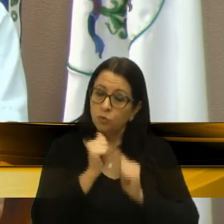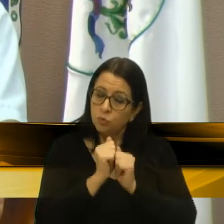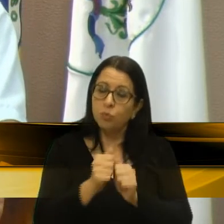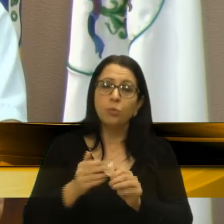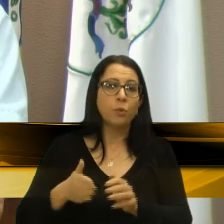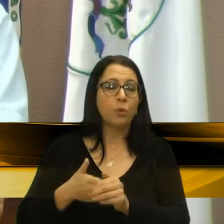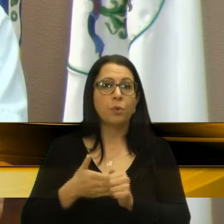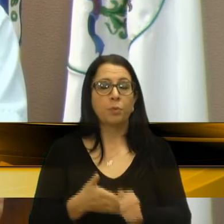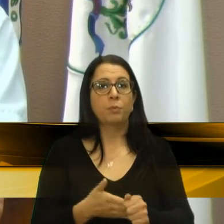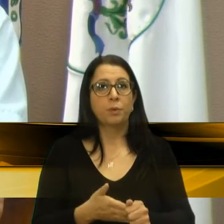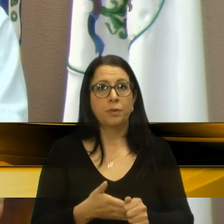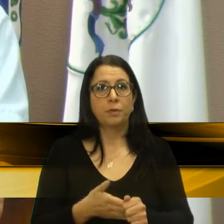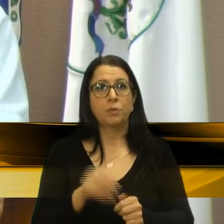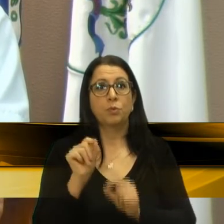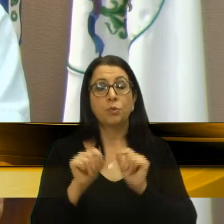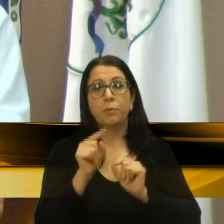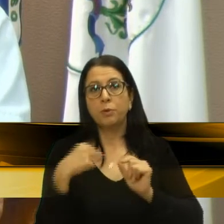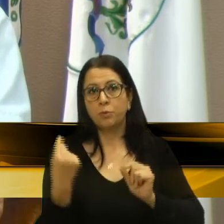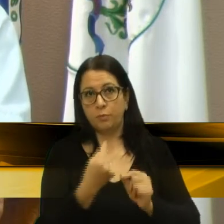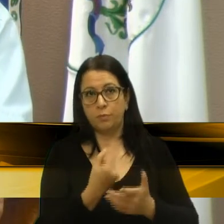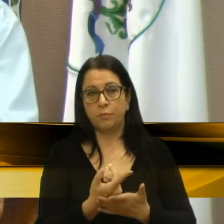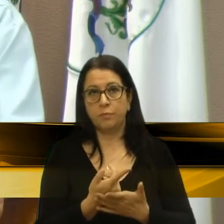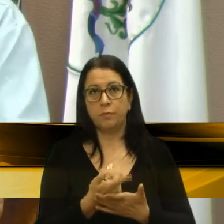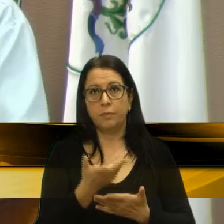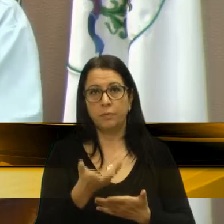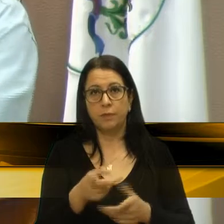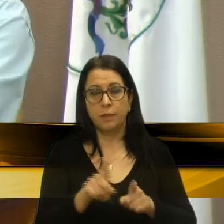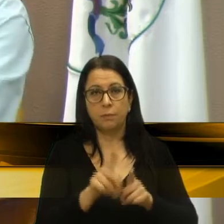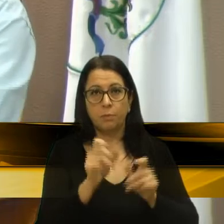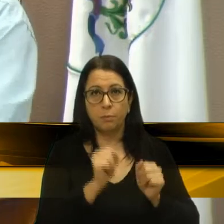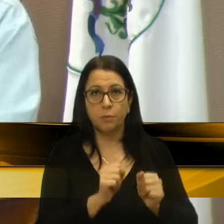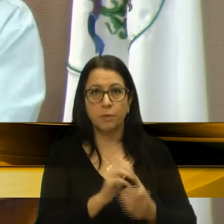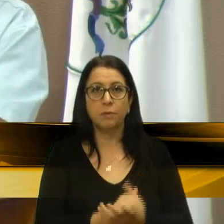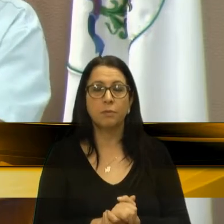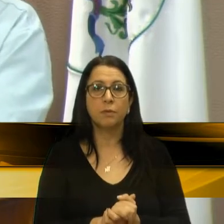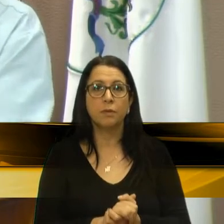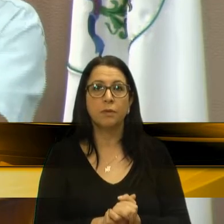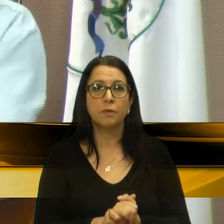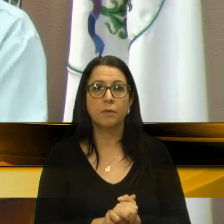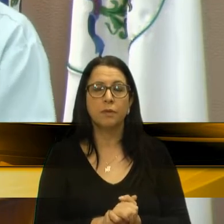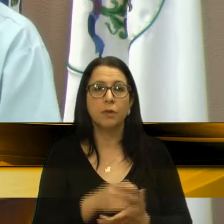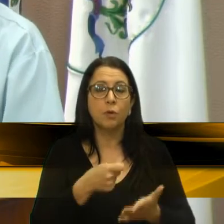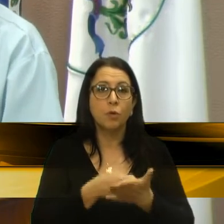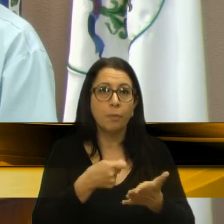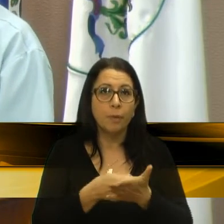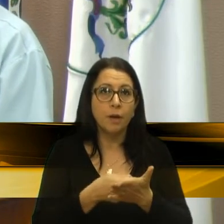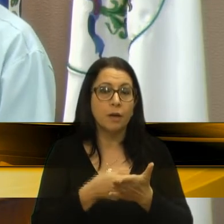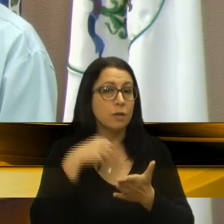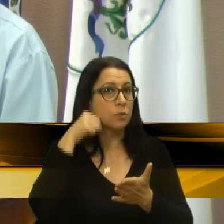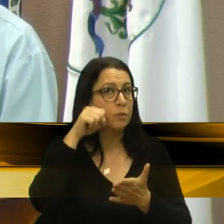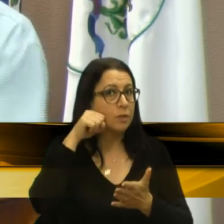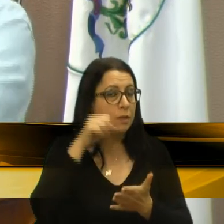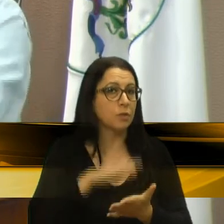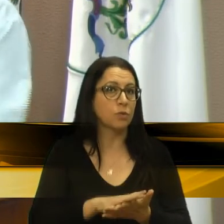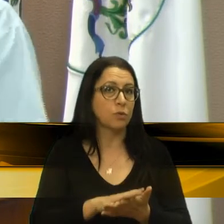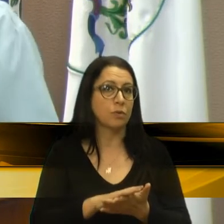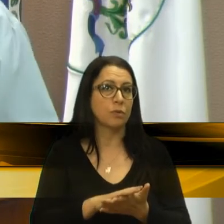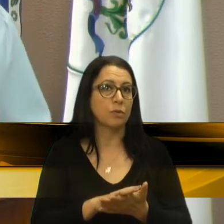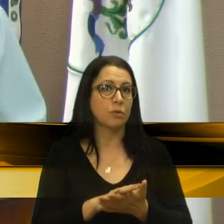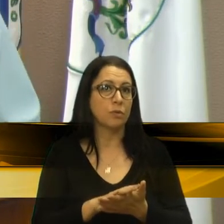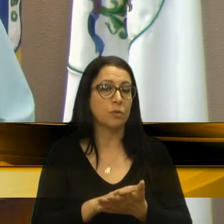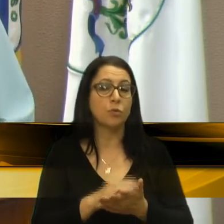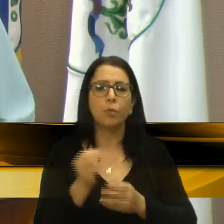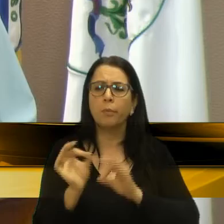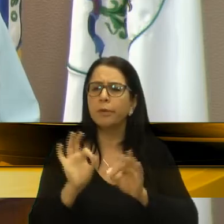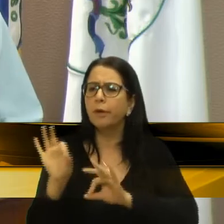de perto essa questão e já também podemos até cobrar do senador como é que tá os